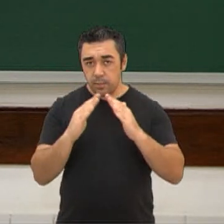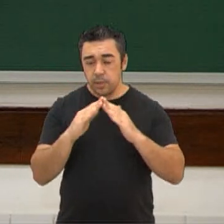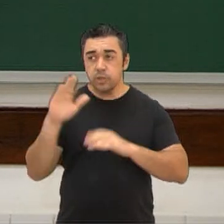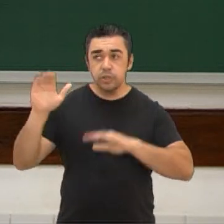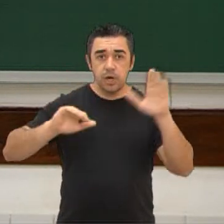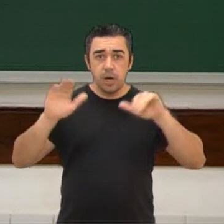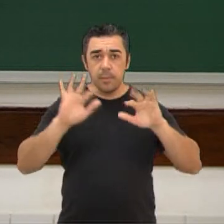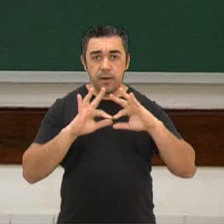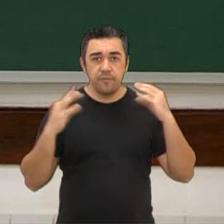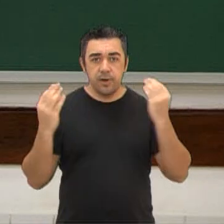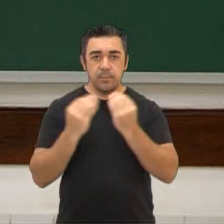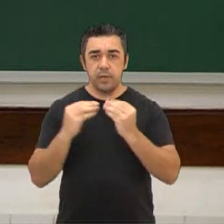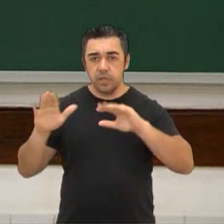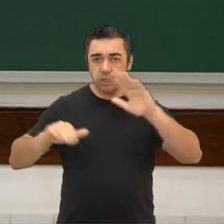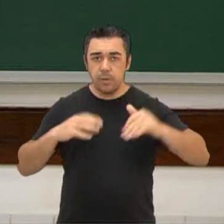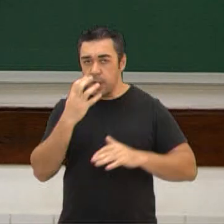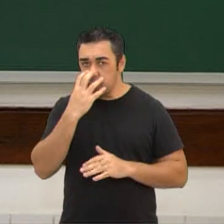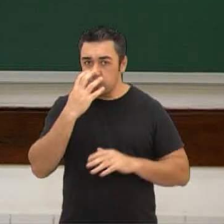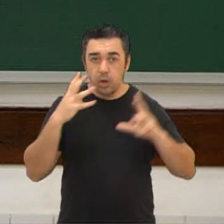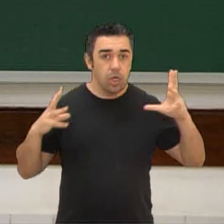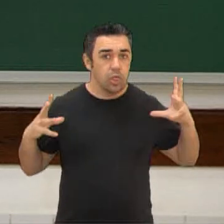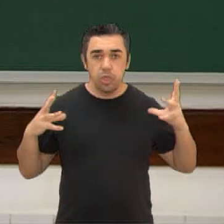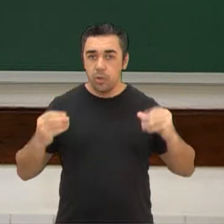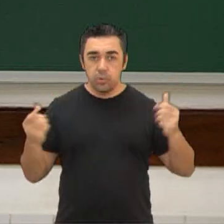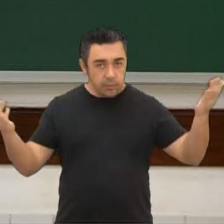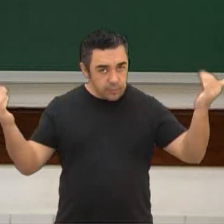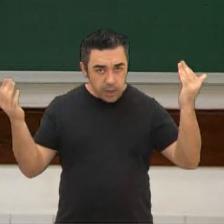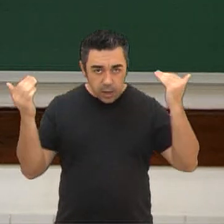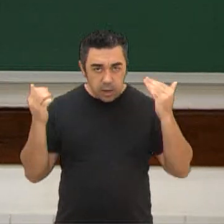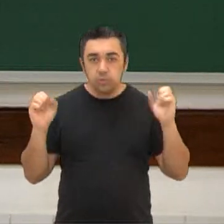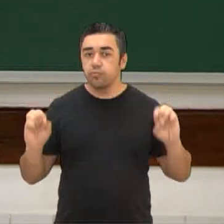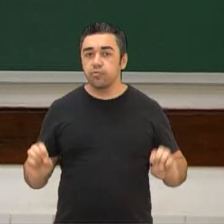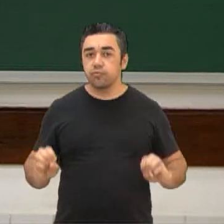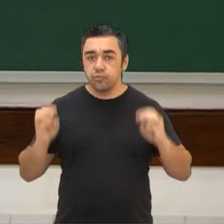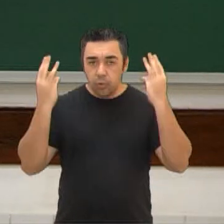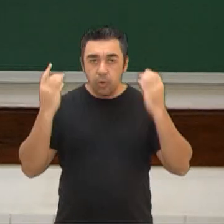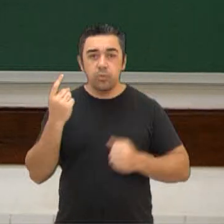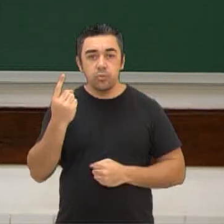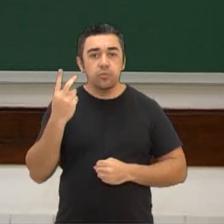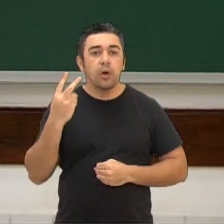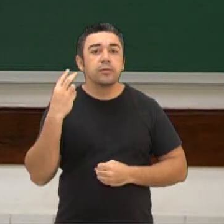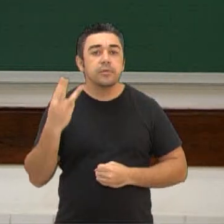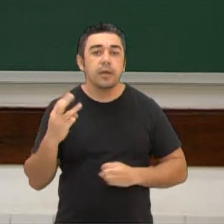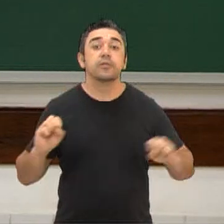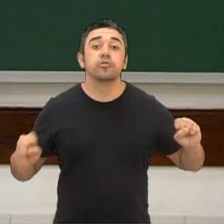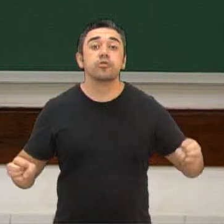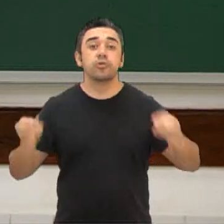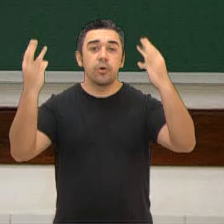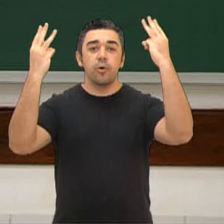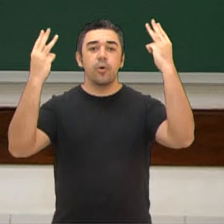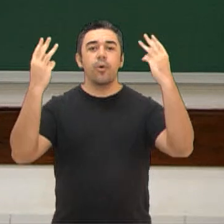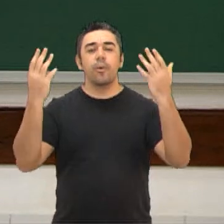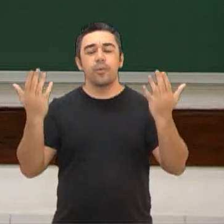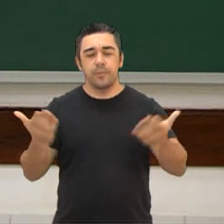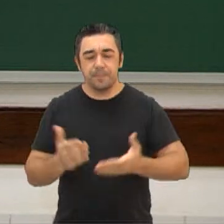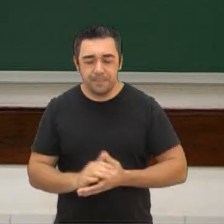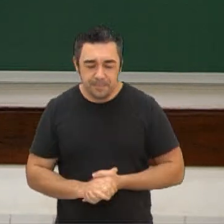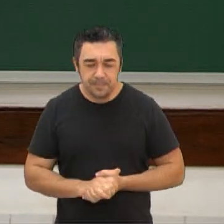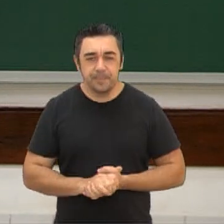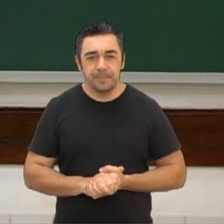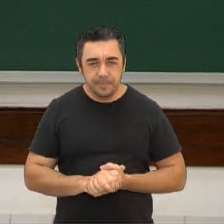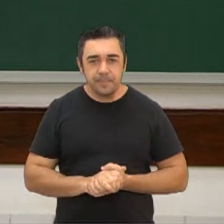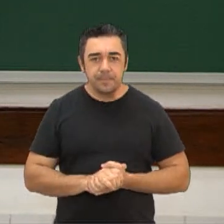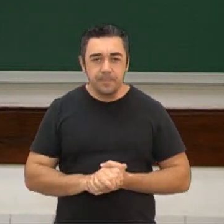chama a família, chama o cachorro, para todo mundo falar show também, todo mundo, 1, 2, 3 e show,